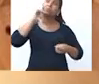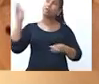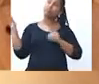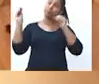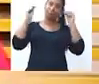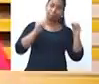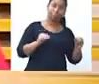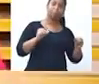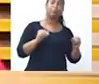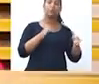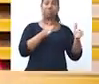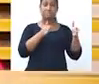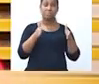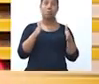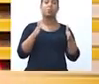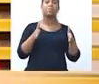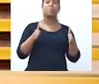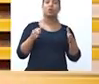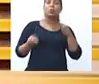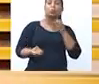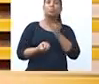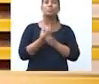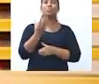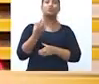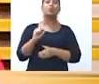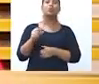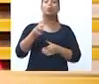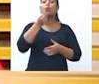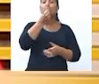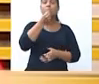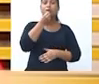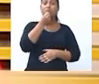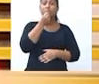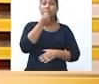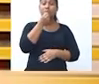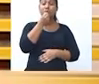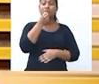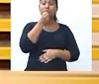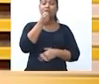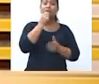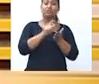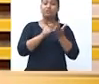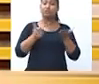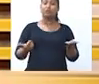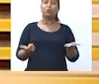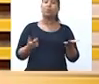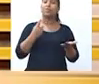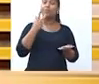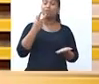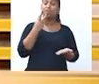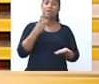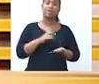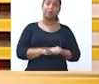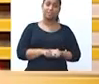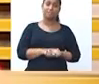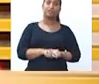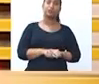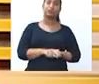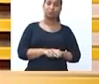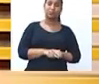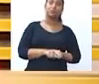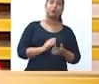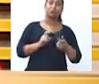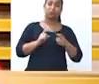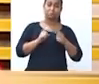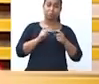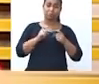Unidos, nessa época, surgiu uma reportagem no jornal a respeito de médicos, do médico, né? E aí,